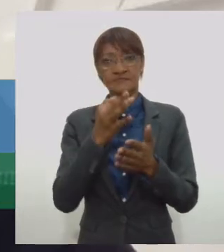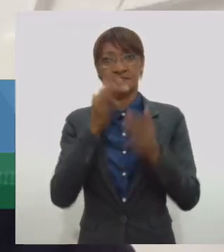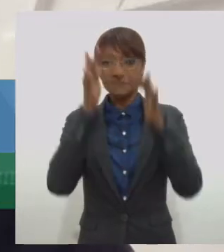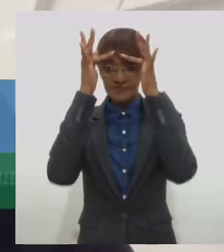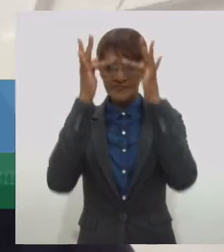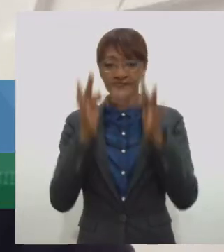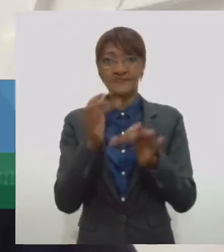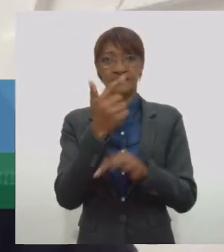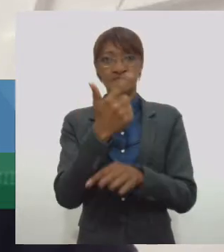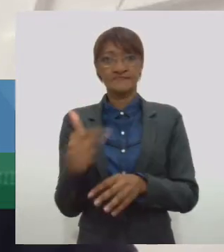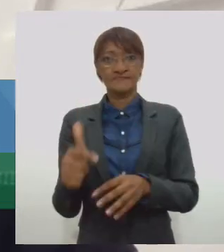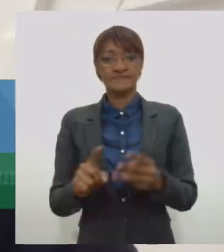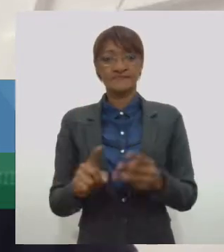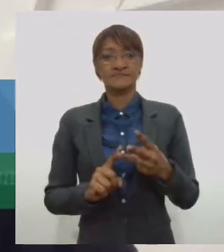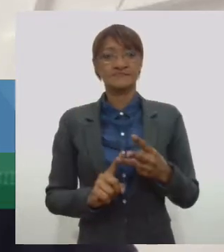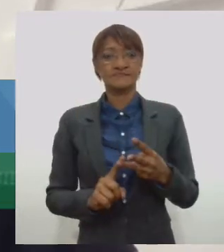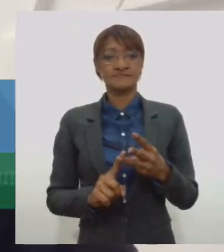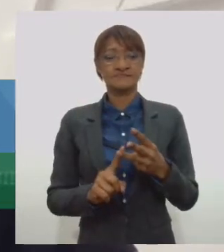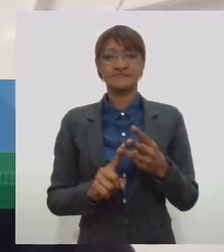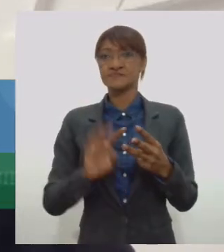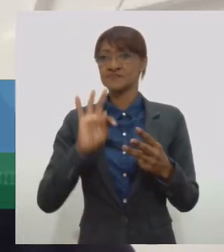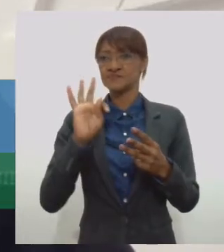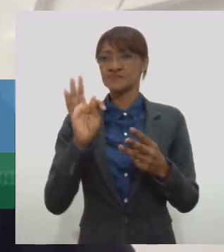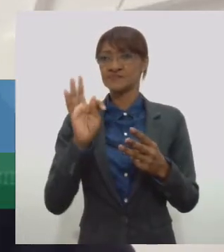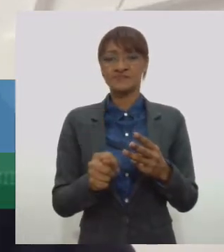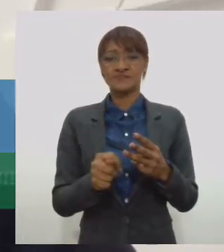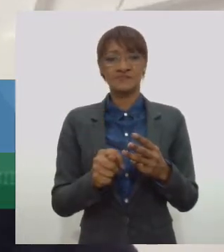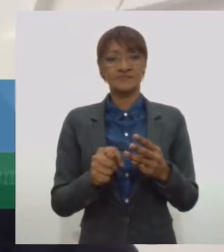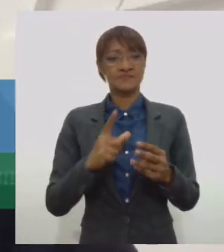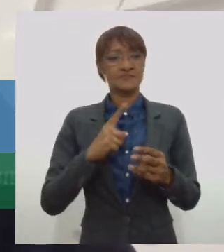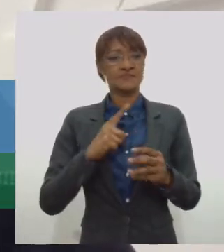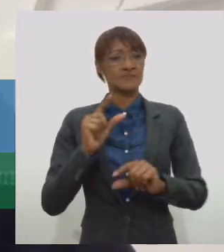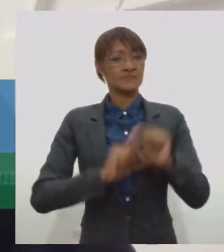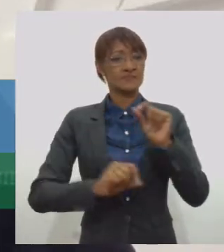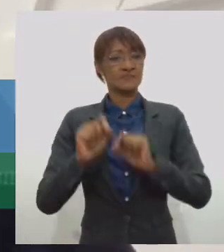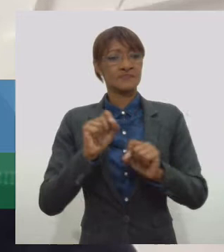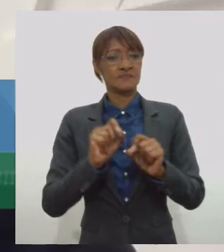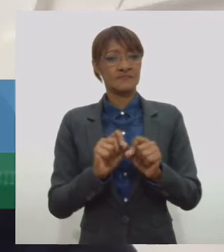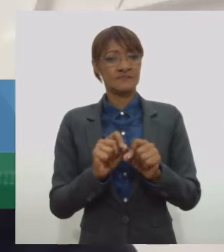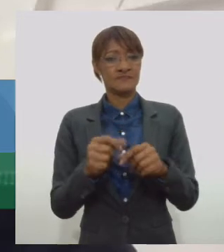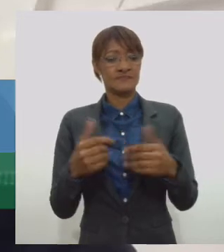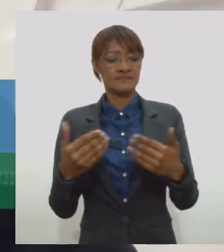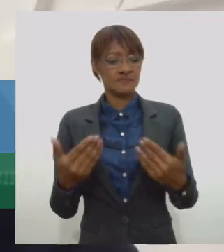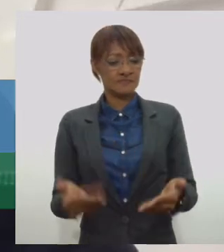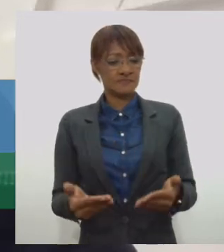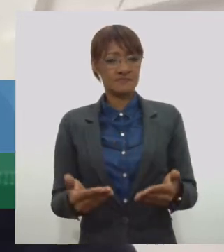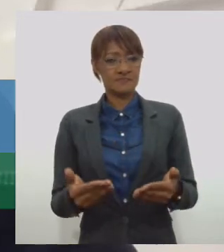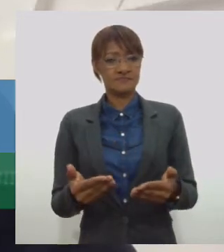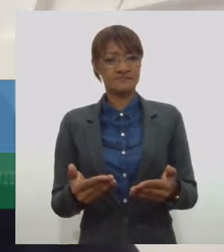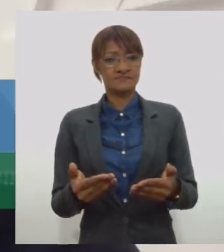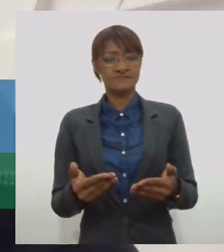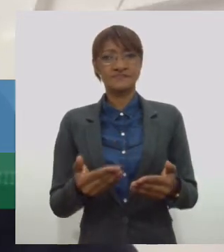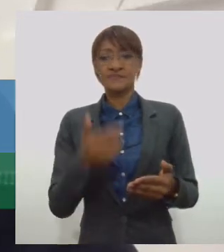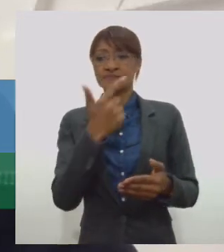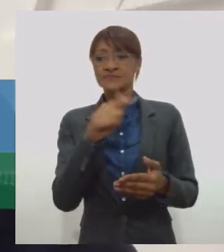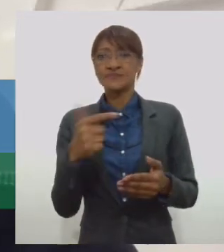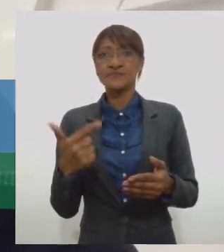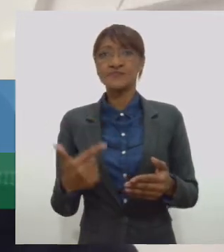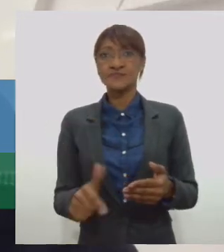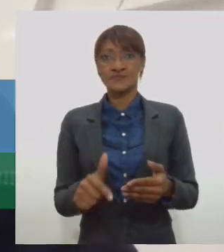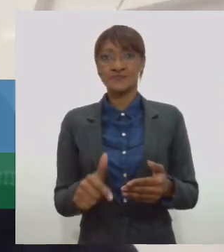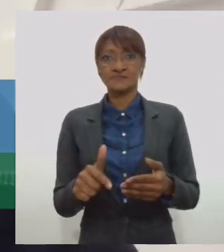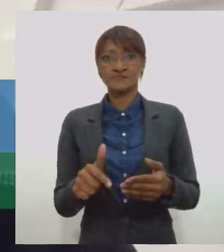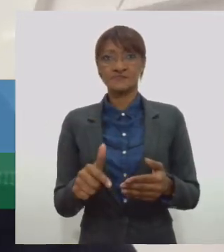No caso que nós estamos tratando aqui, essa indignidade, essa desonestidade, essa